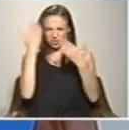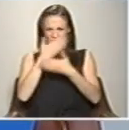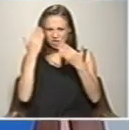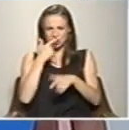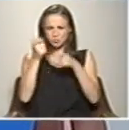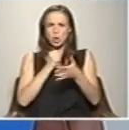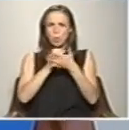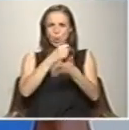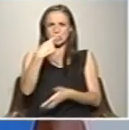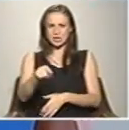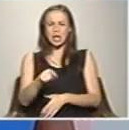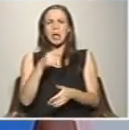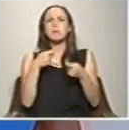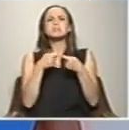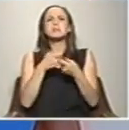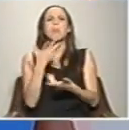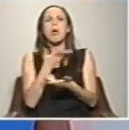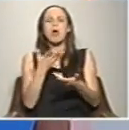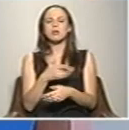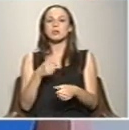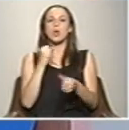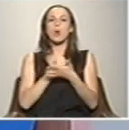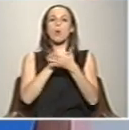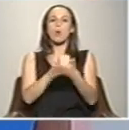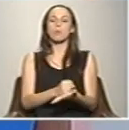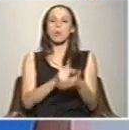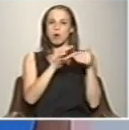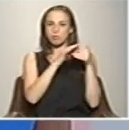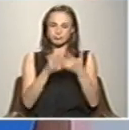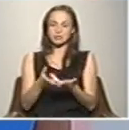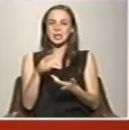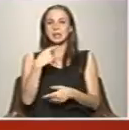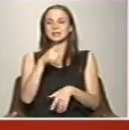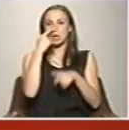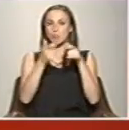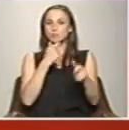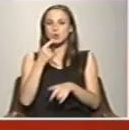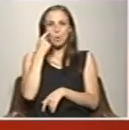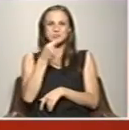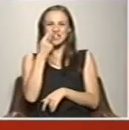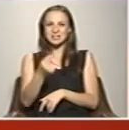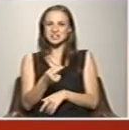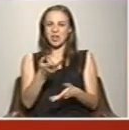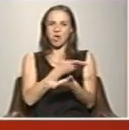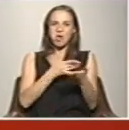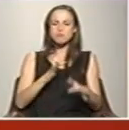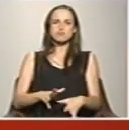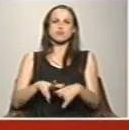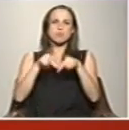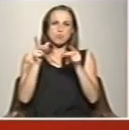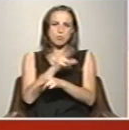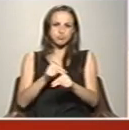apoio? Exatamente. Que tipo de apoio? É um apoio de mentoring, ou seja, nós temos mentores especializados na área de empreendedorismo, de inovação, business